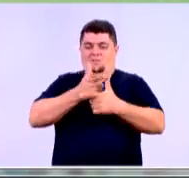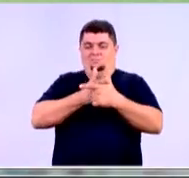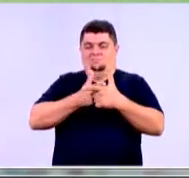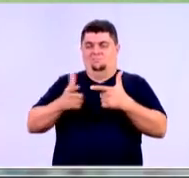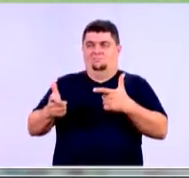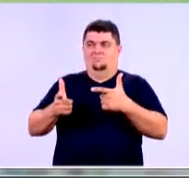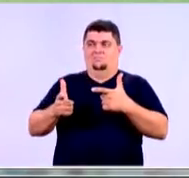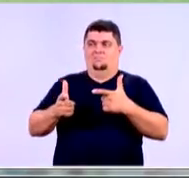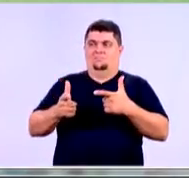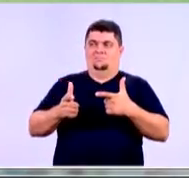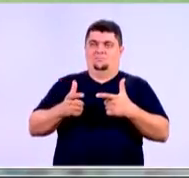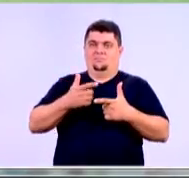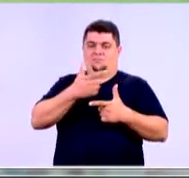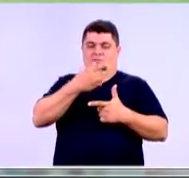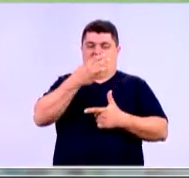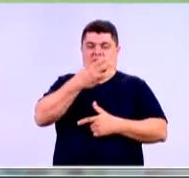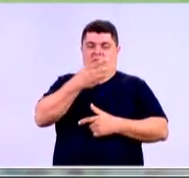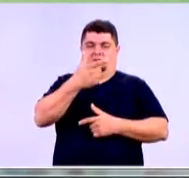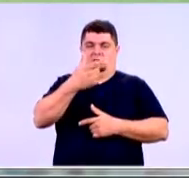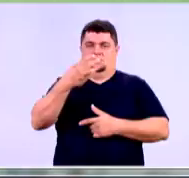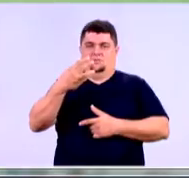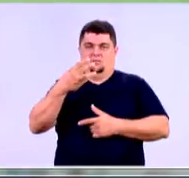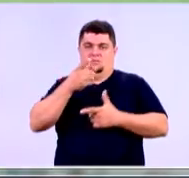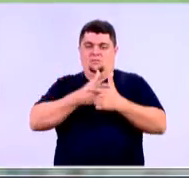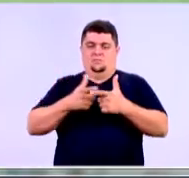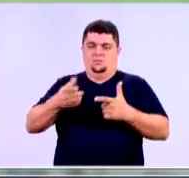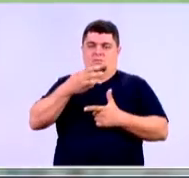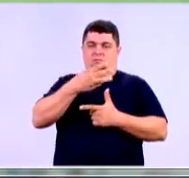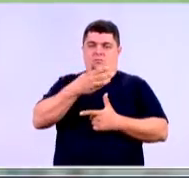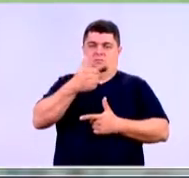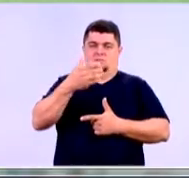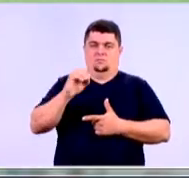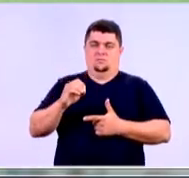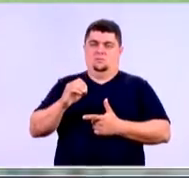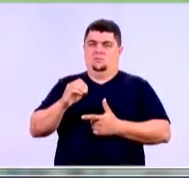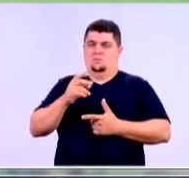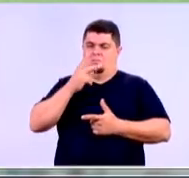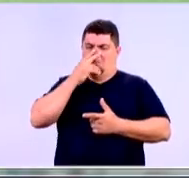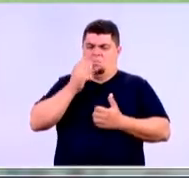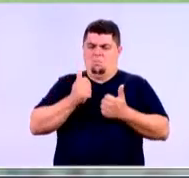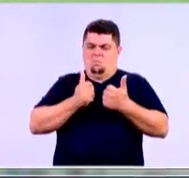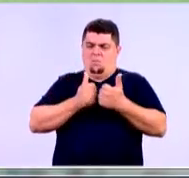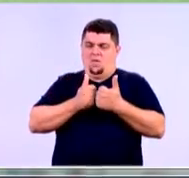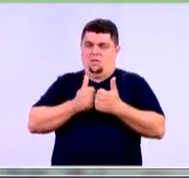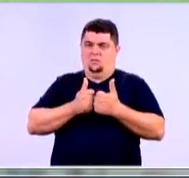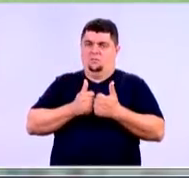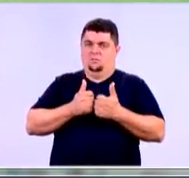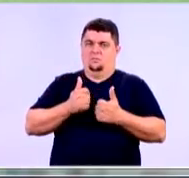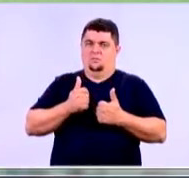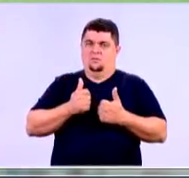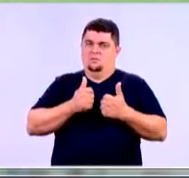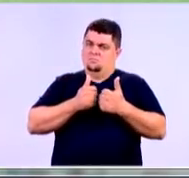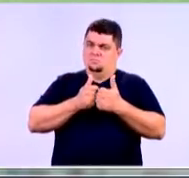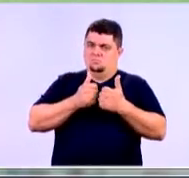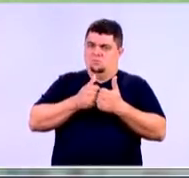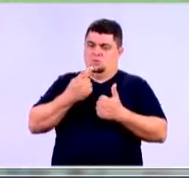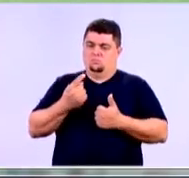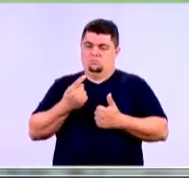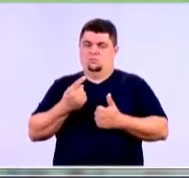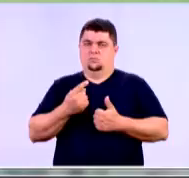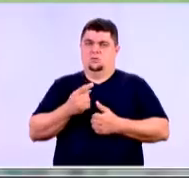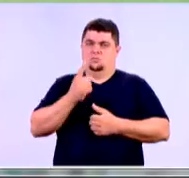divisão de 323 dividido por 310. Isso, os valores são muito próximos, né? Então ela vai ficar bastante próximo a 1,